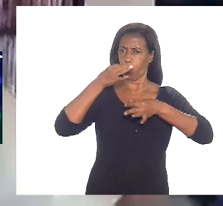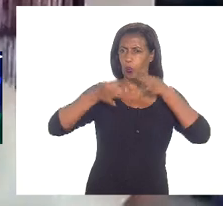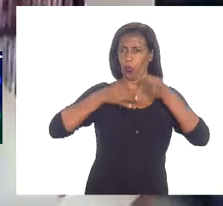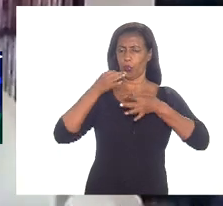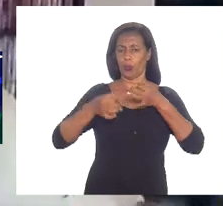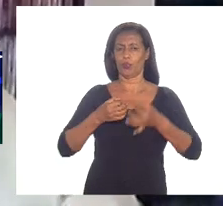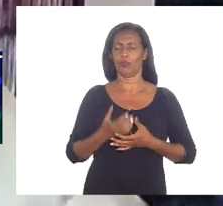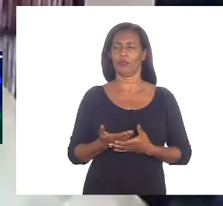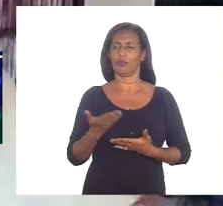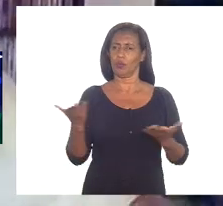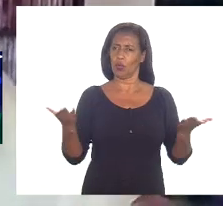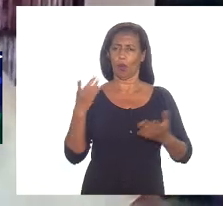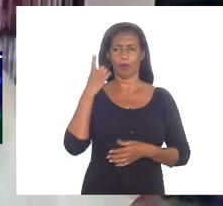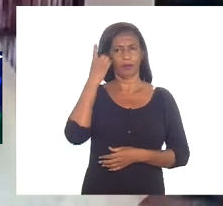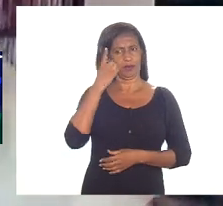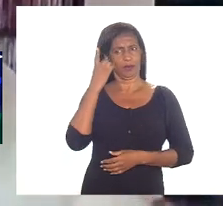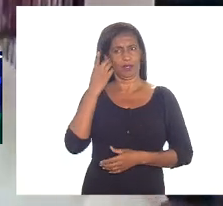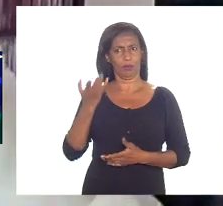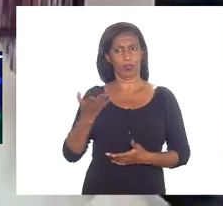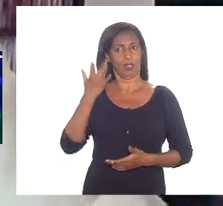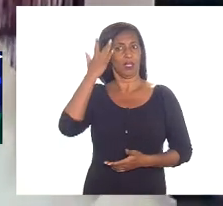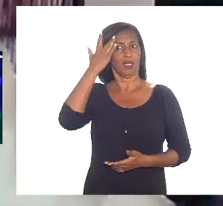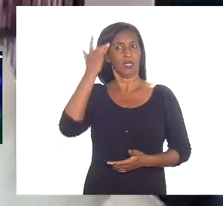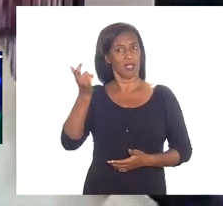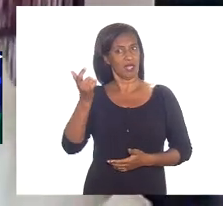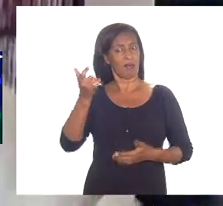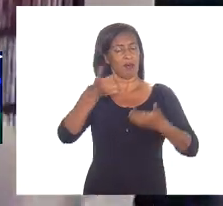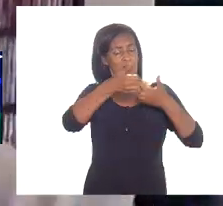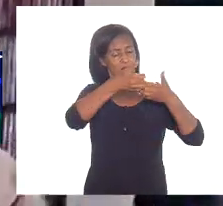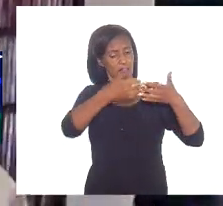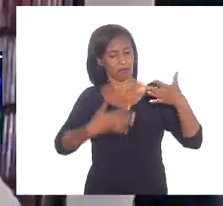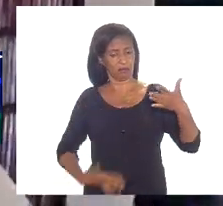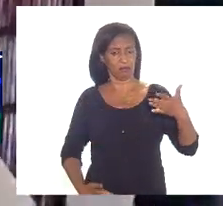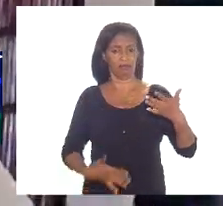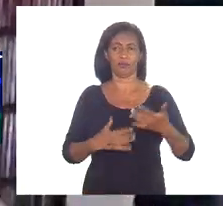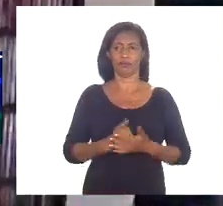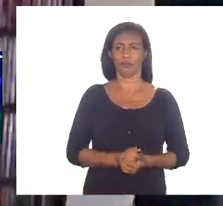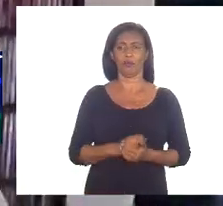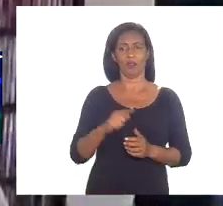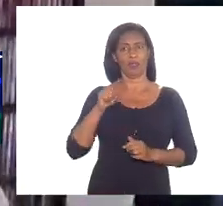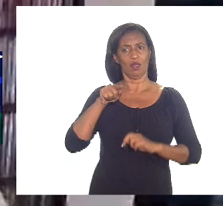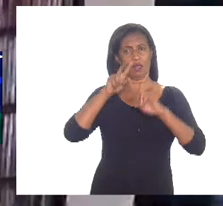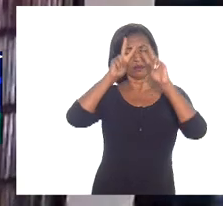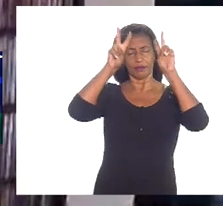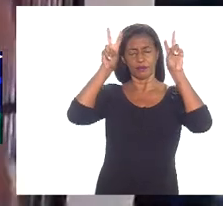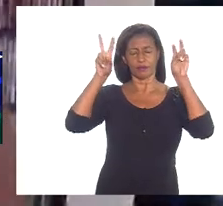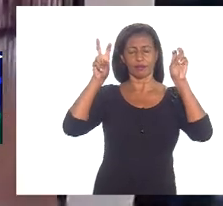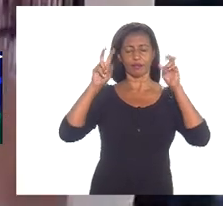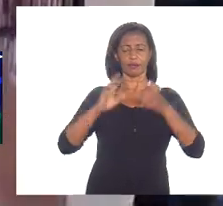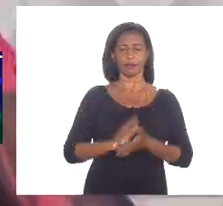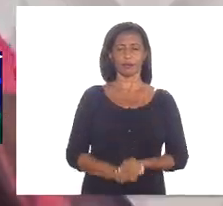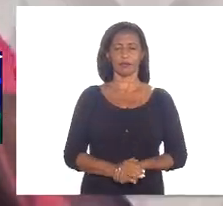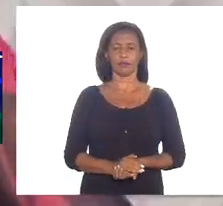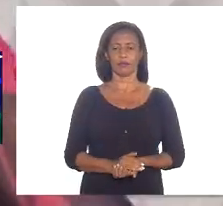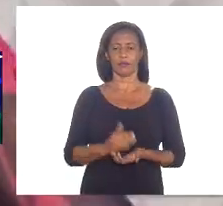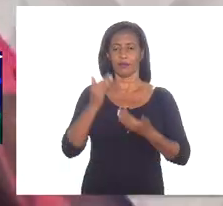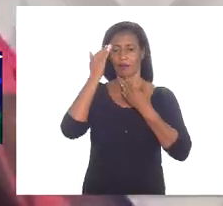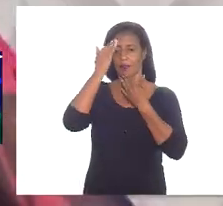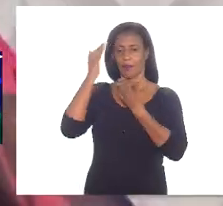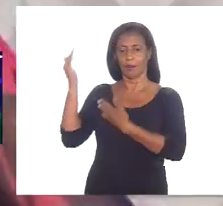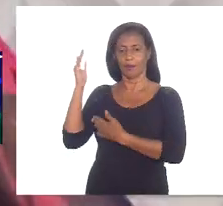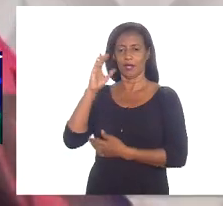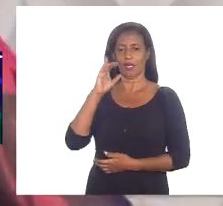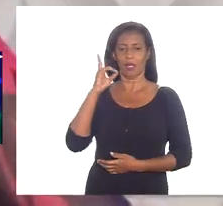Nobre Deputado aí amanhã a gente diz cobra Exatamente esse assunto um é obrigada a